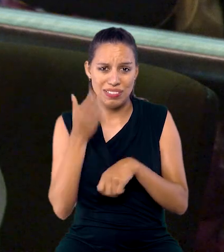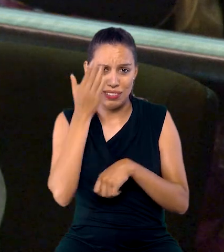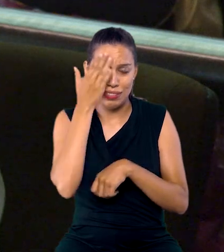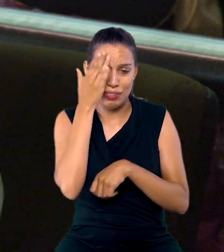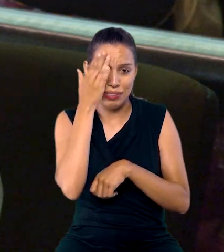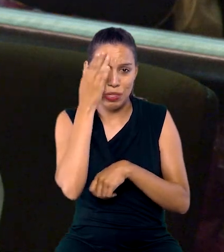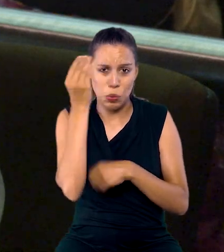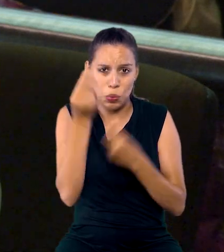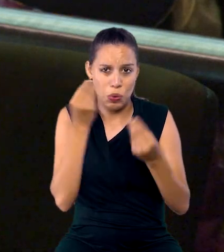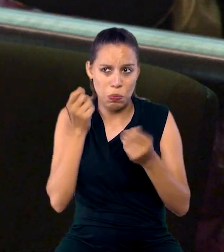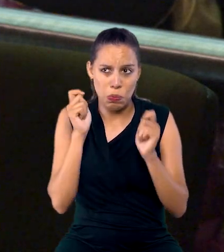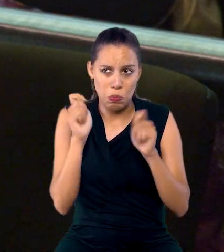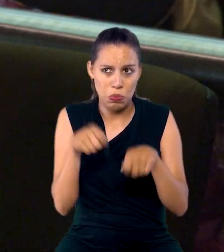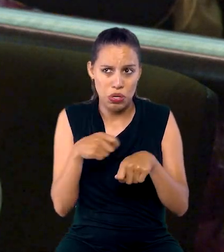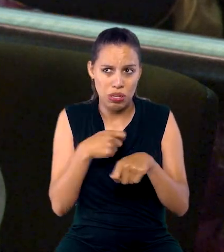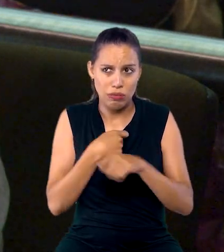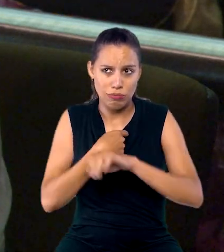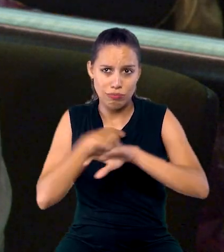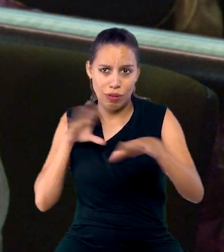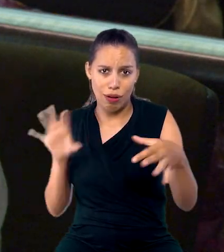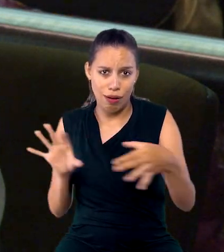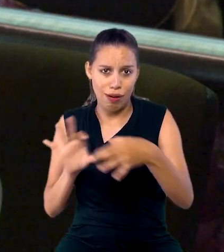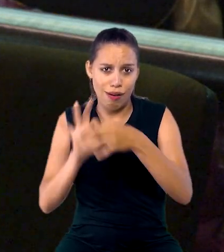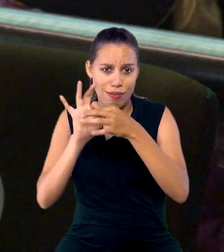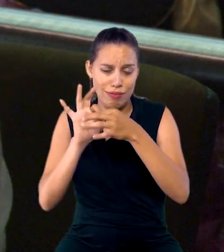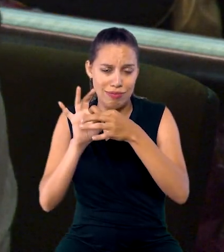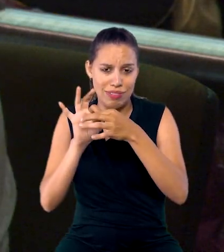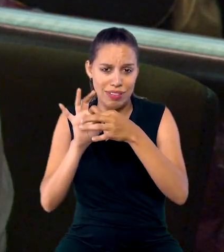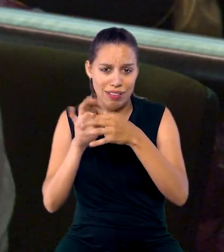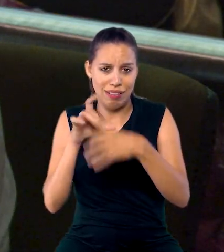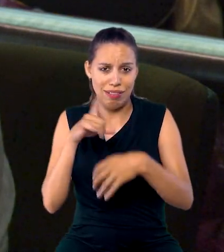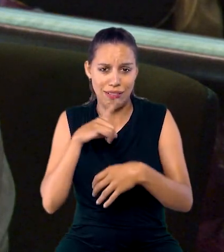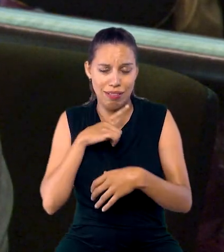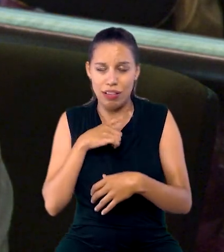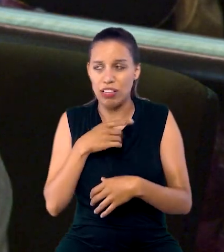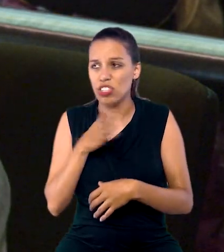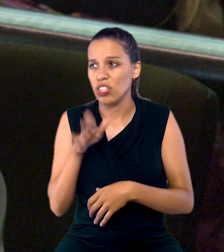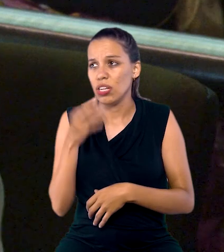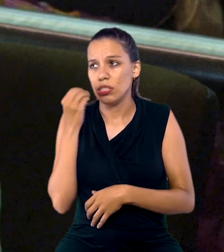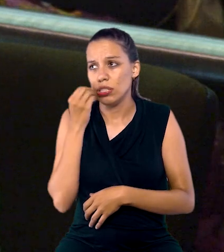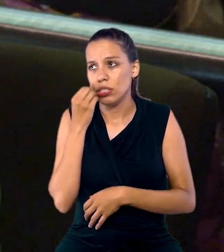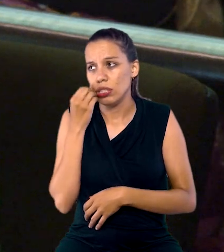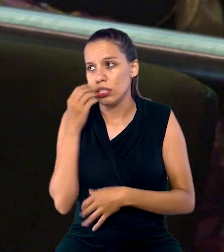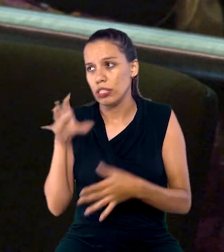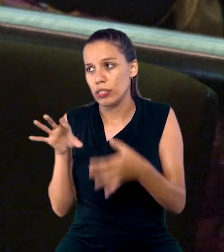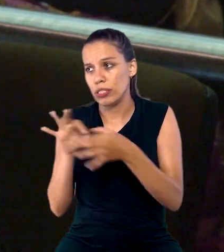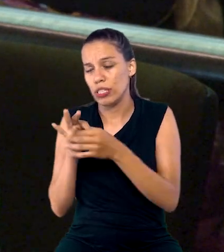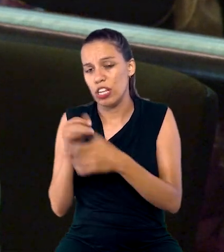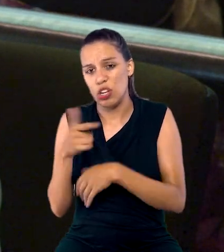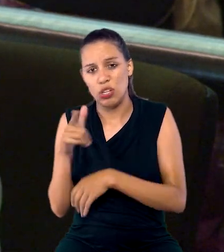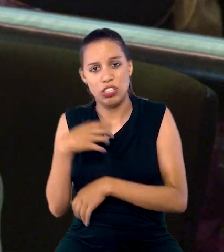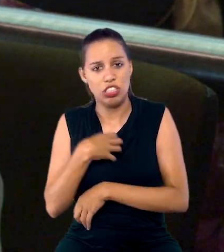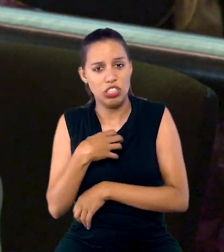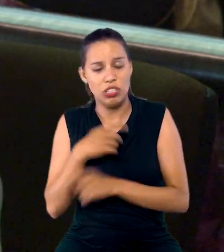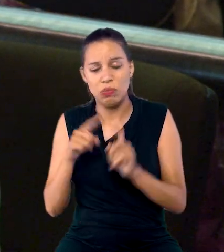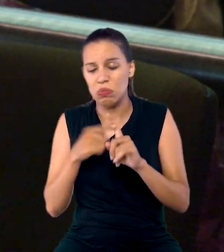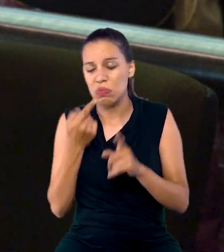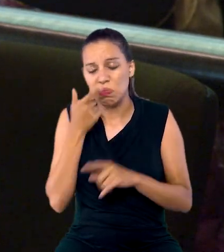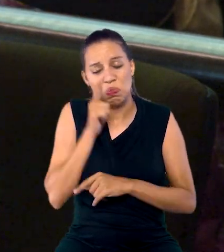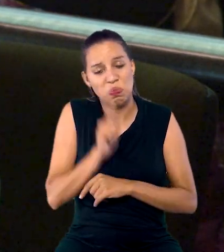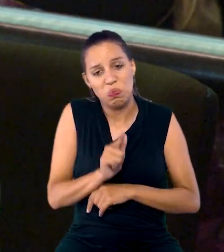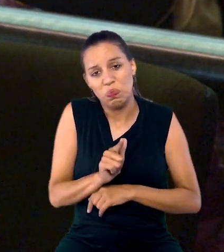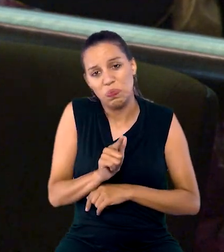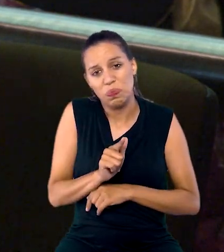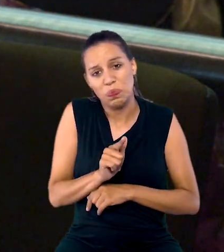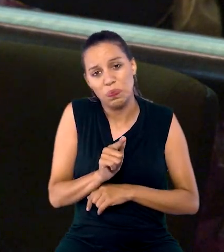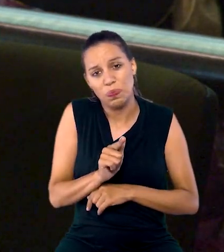saber como que eu posso me conectar. Já tentei através de vários coletivos e não consegui